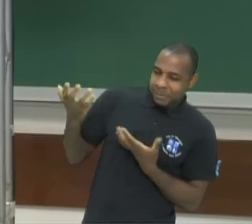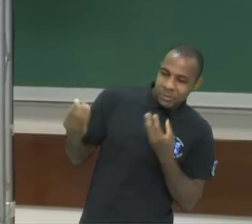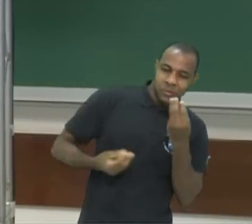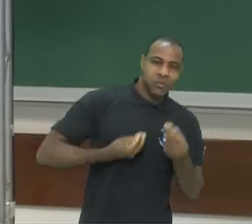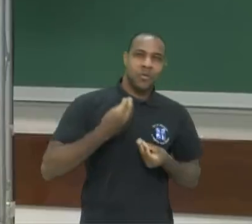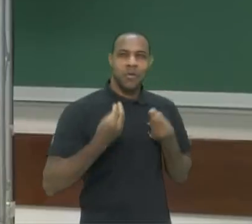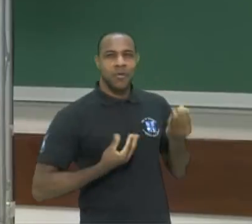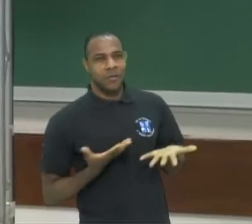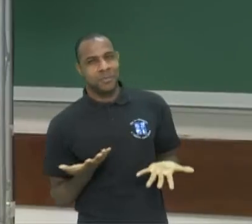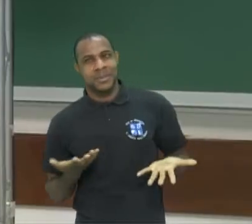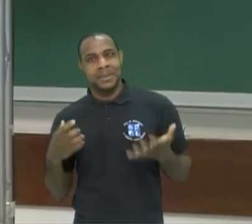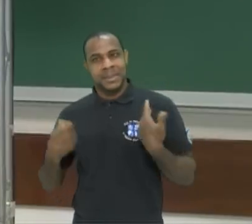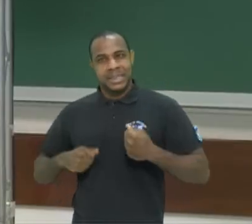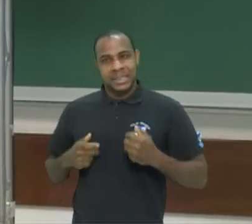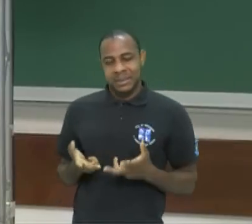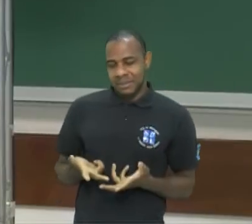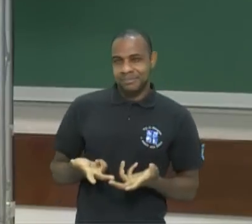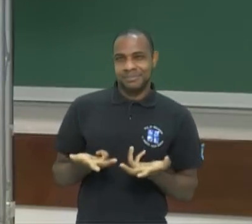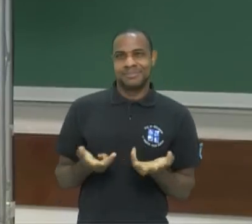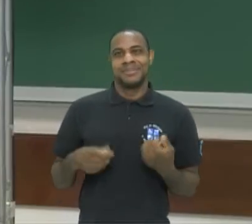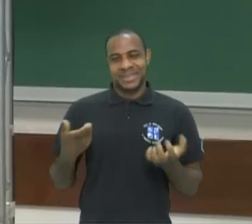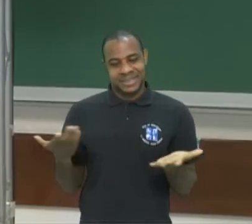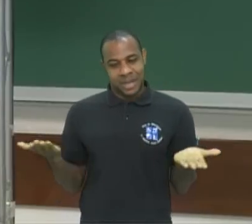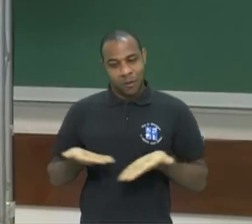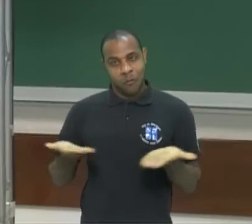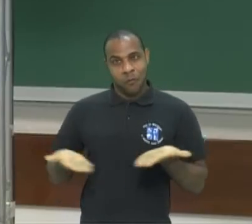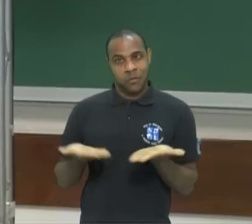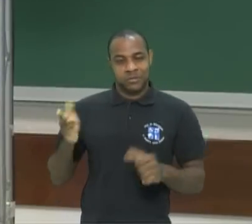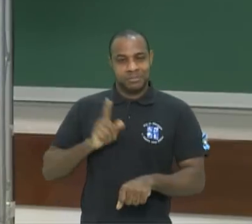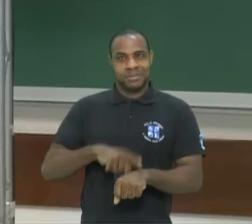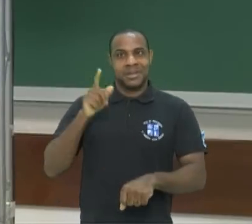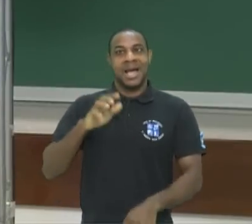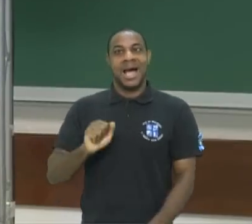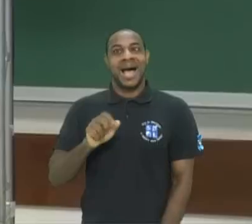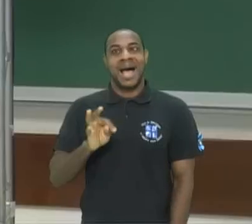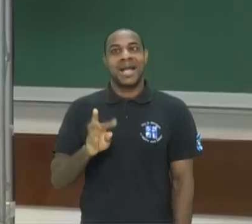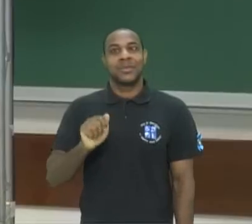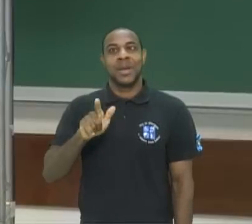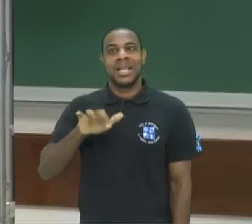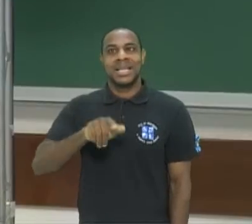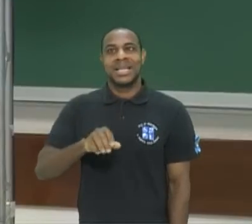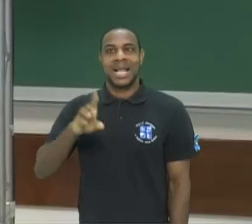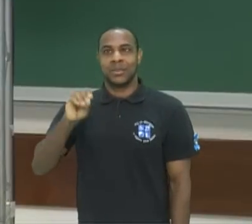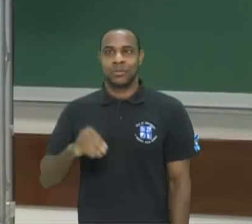Então, eu tenho que estar sintonizado na época, tá? Então, muito importante isso aí.